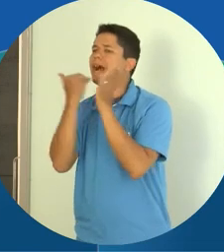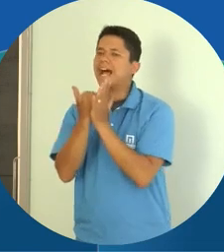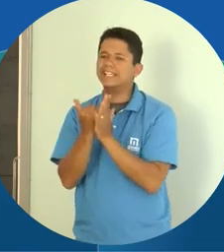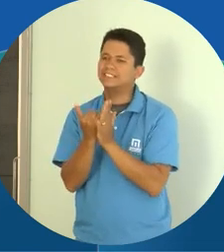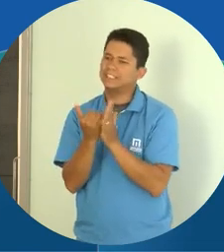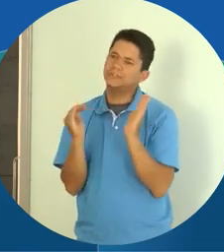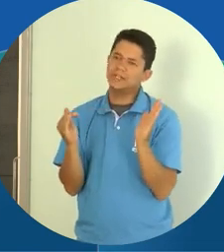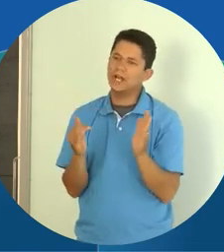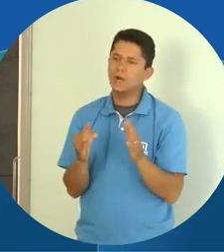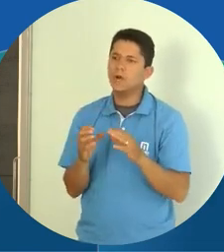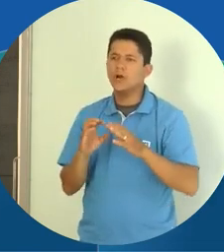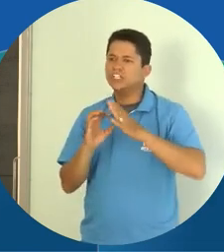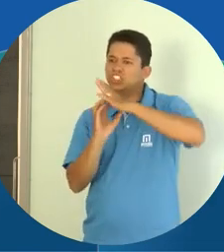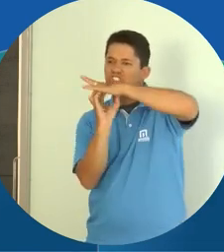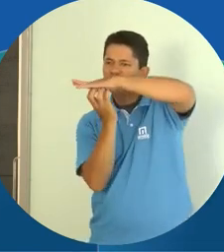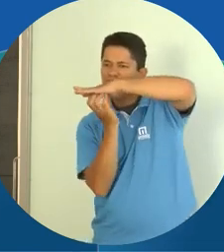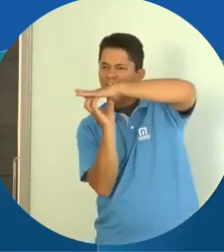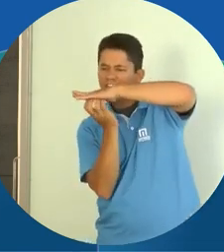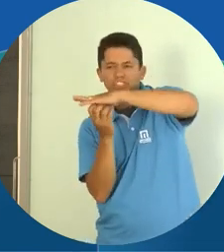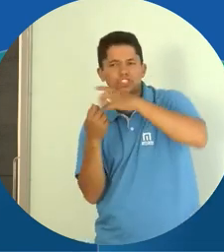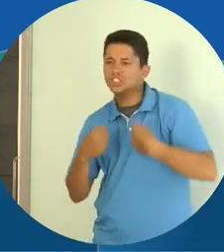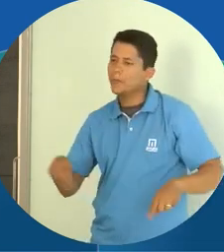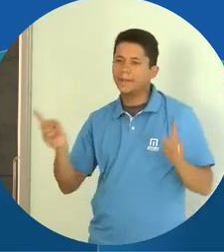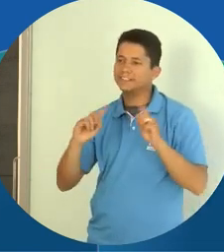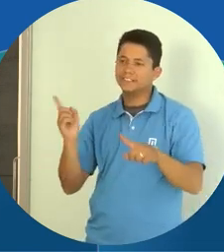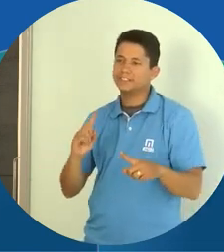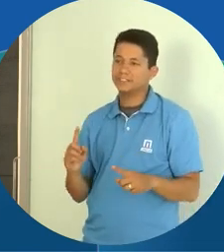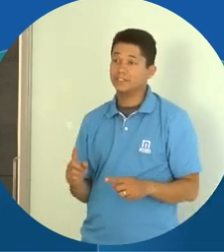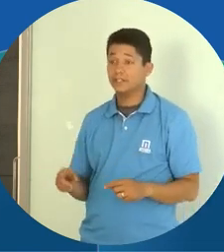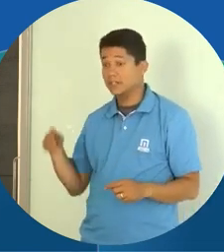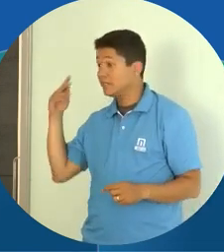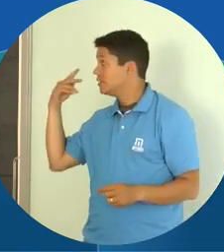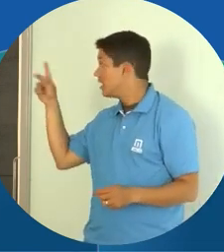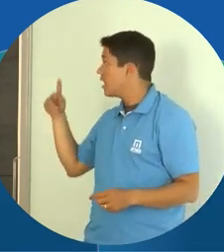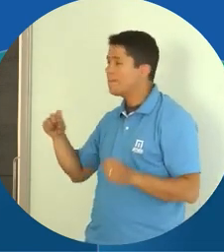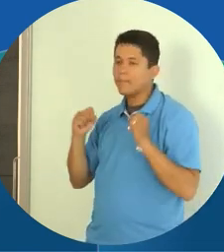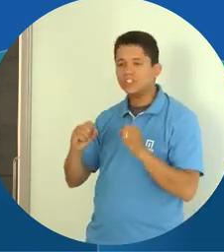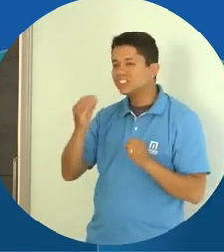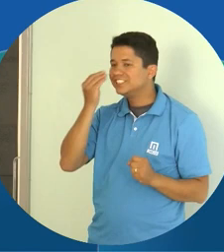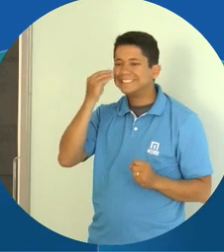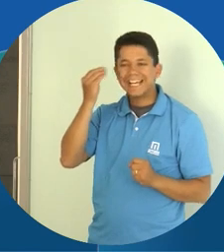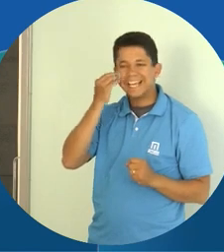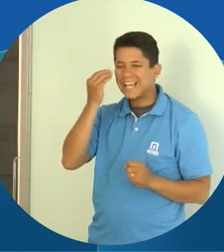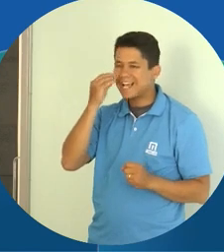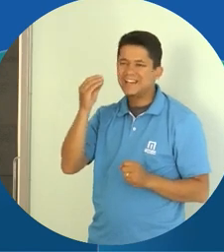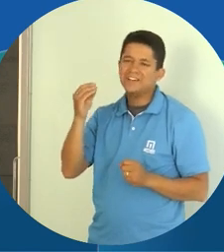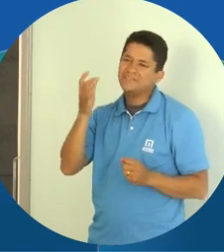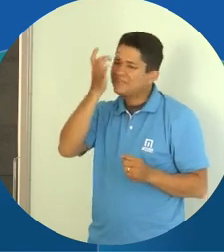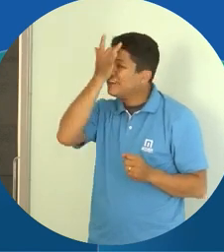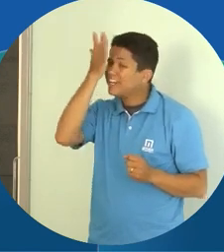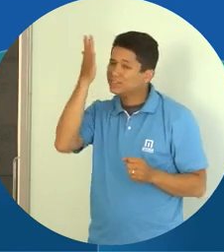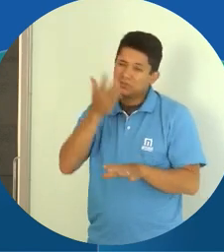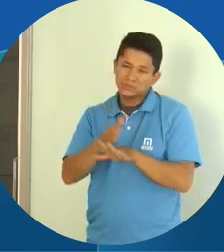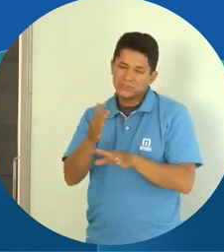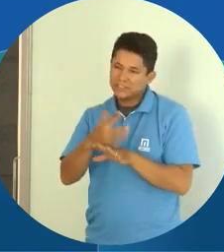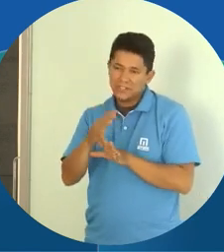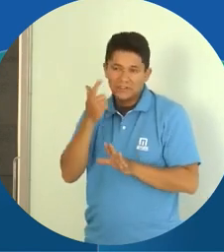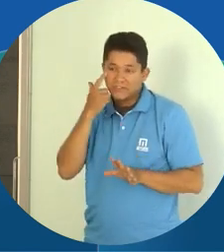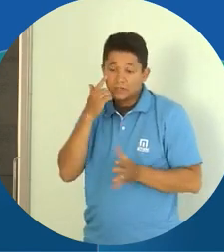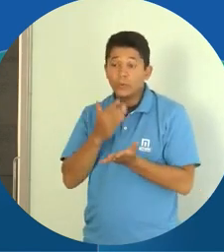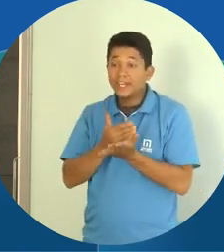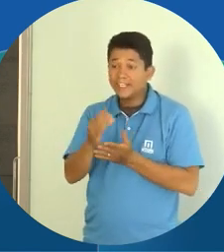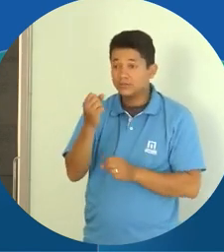uns tirantes. Então, a própria estaca da fundação que vai ser feita, ela pode ser ensaiada fácil no início da obra, e, com isso, a gente